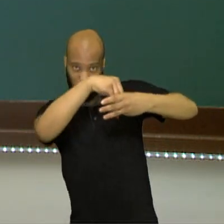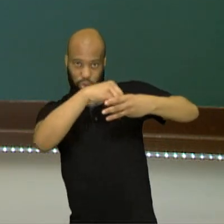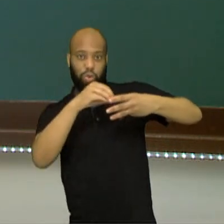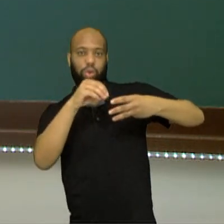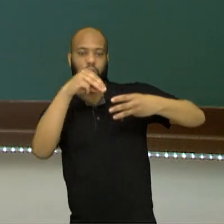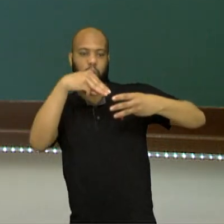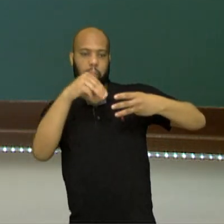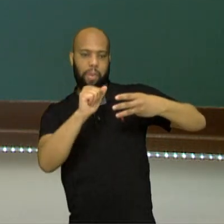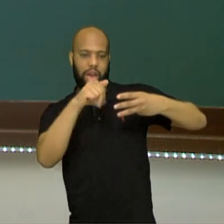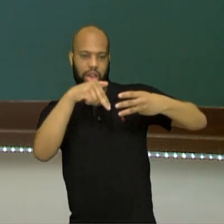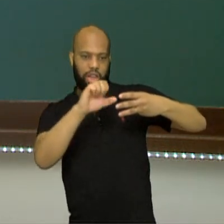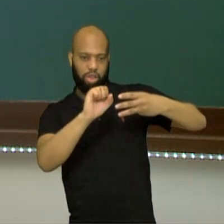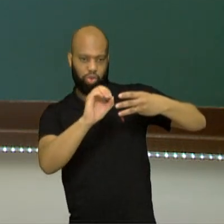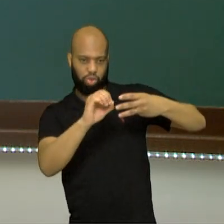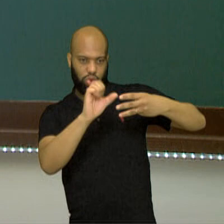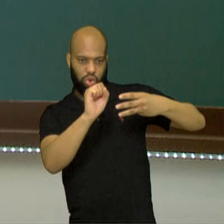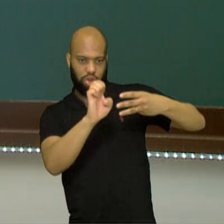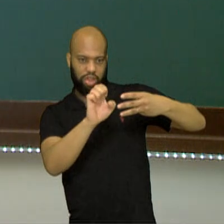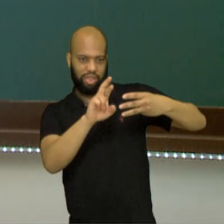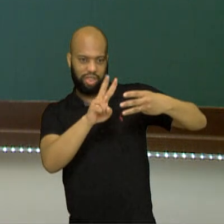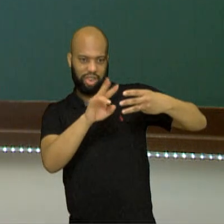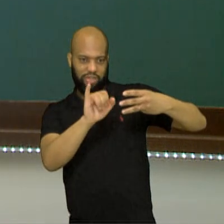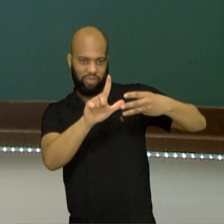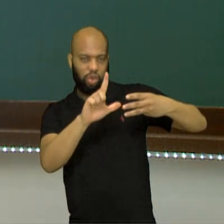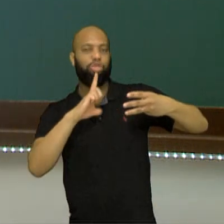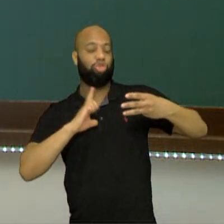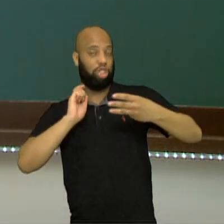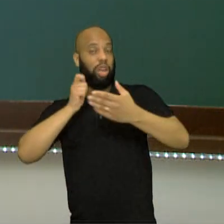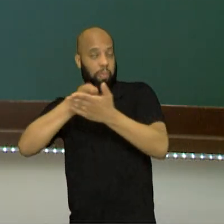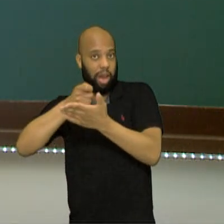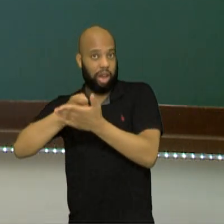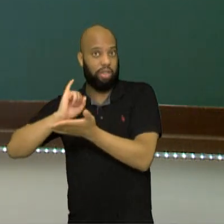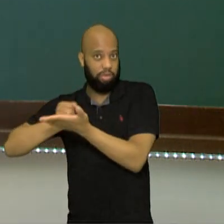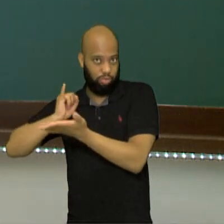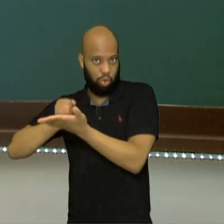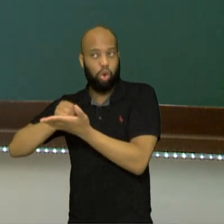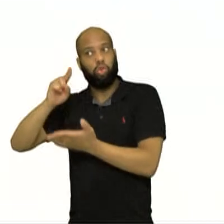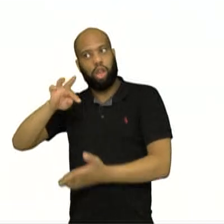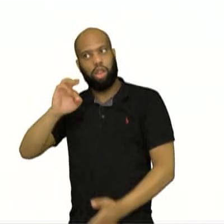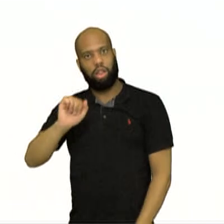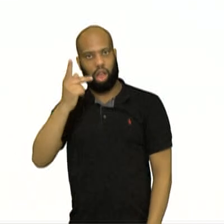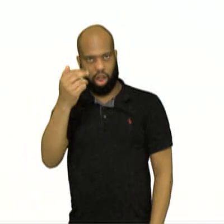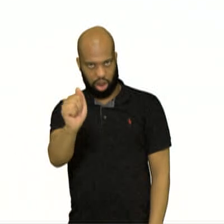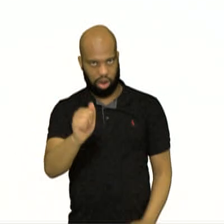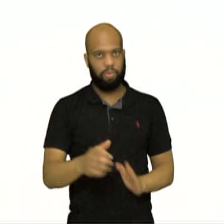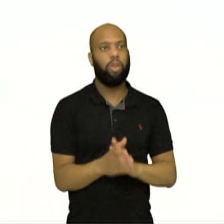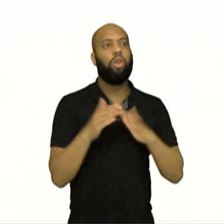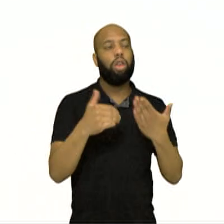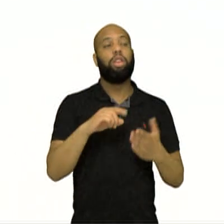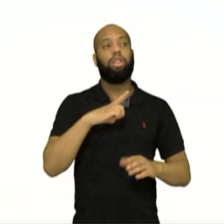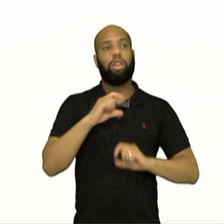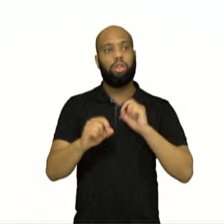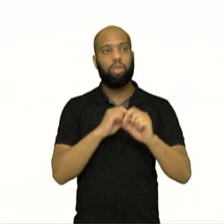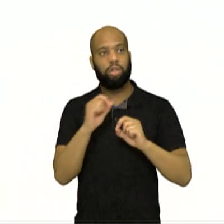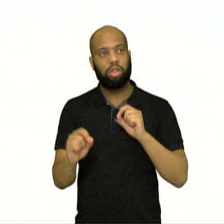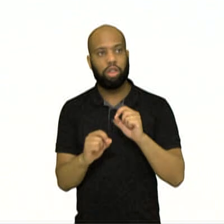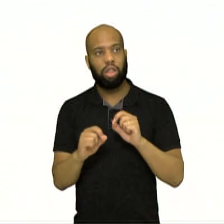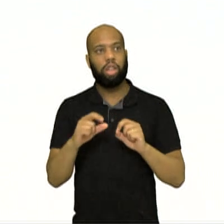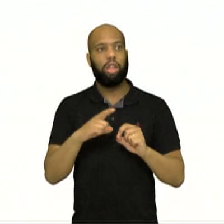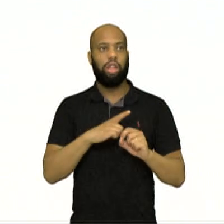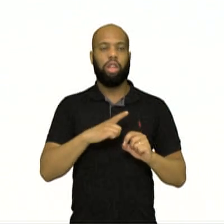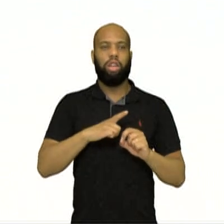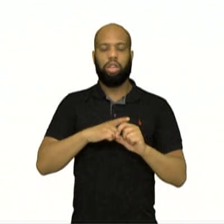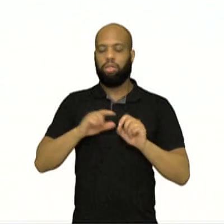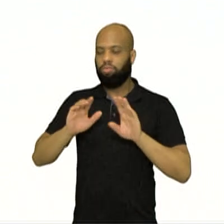também devia se destinar ao senhor, tá? E o manso senhorial, né, que os produtos dessa terra eles vão pertencer exclusivamente